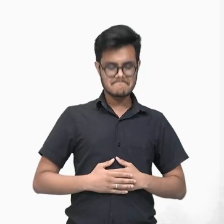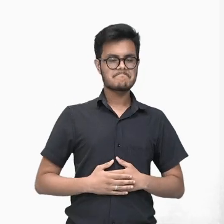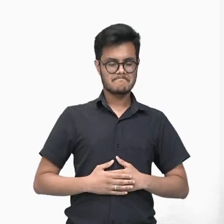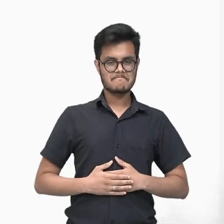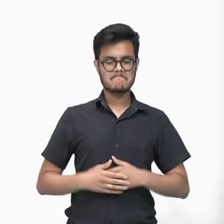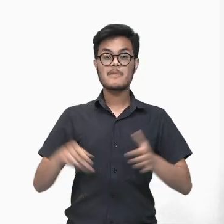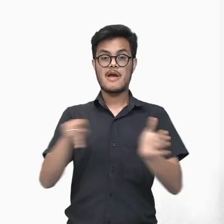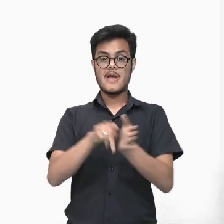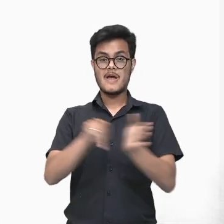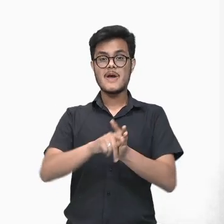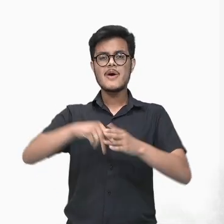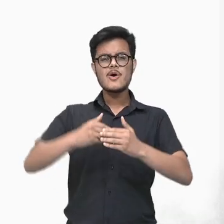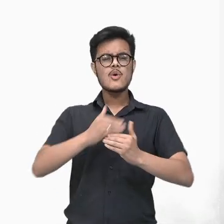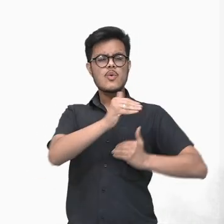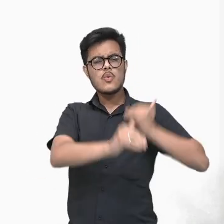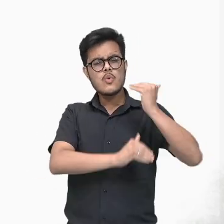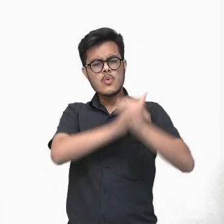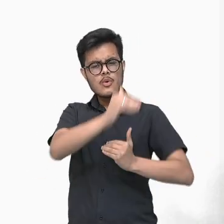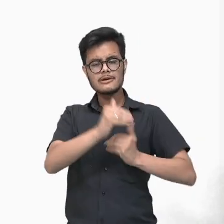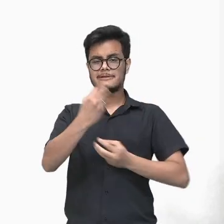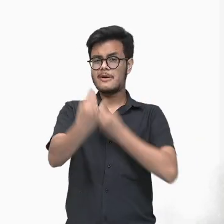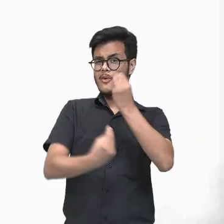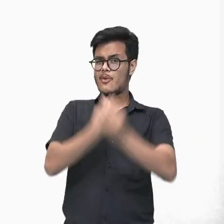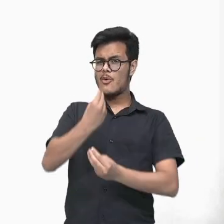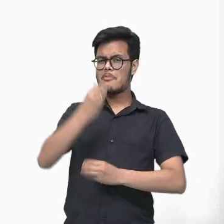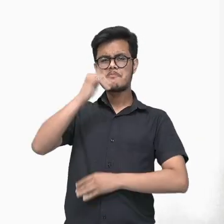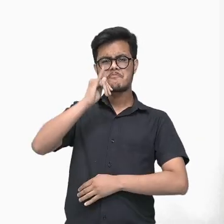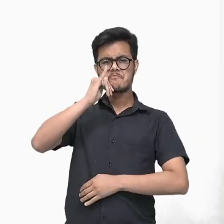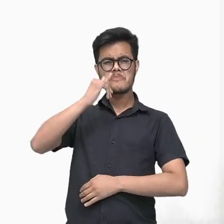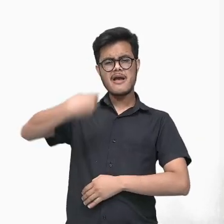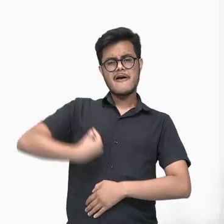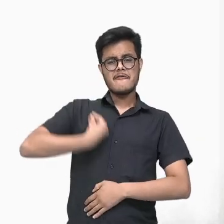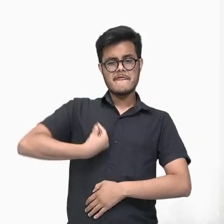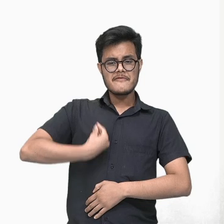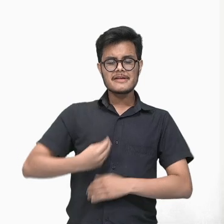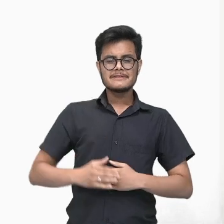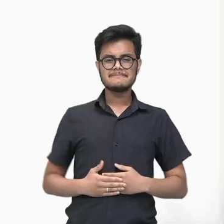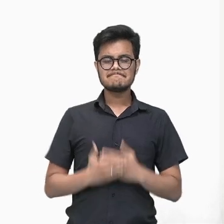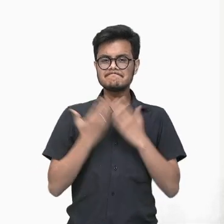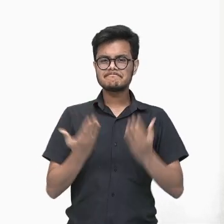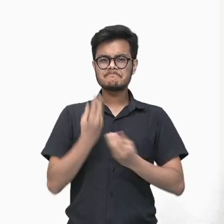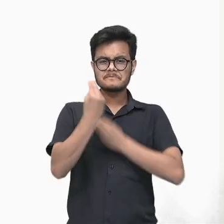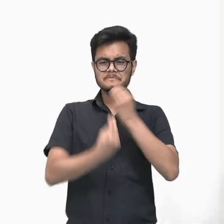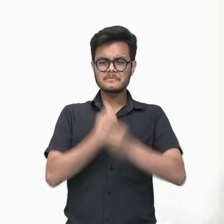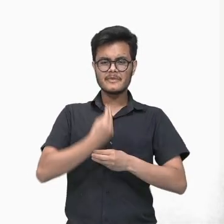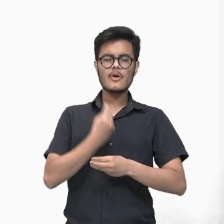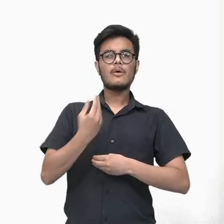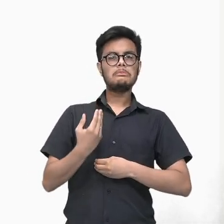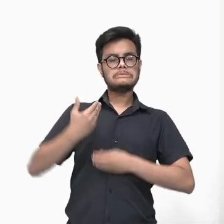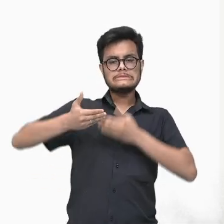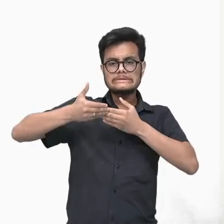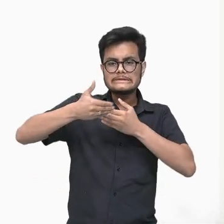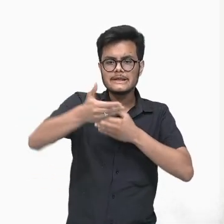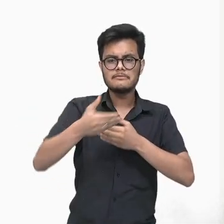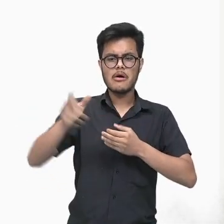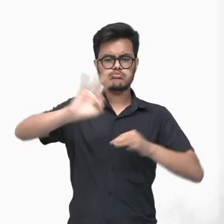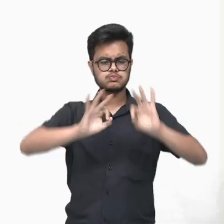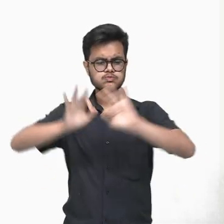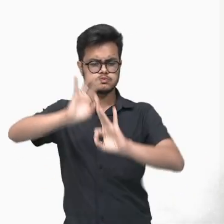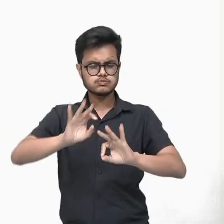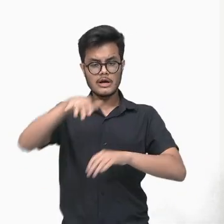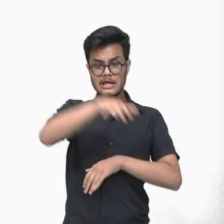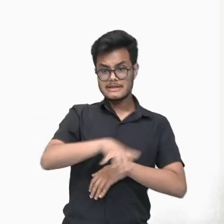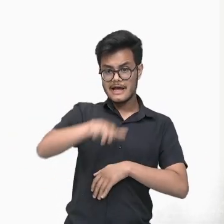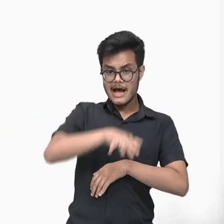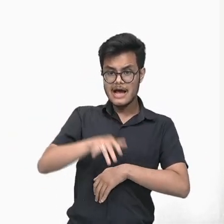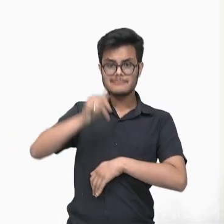sobre a evolução da eletricidade. As primeiras experiências de que se tem notícia no